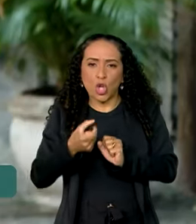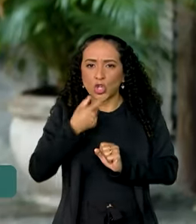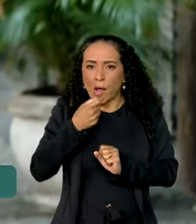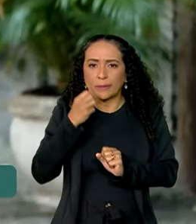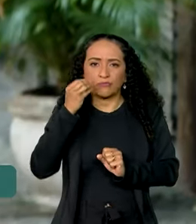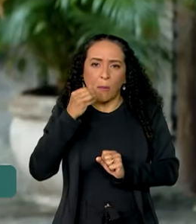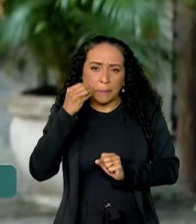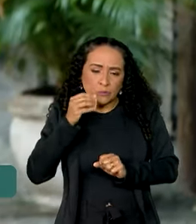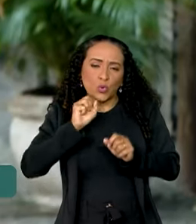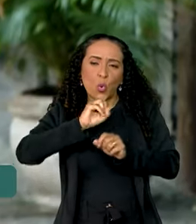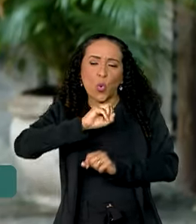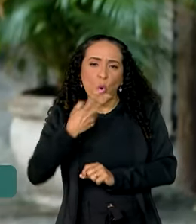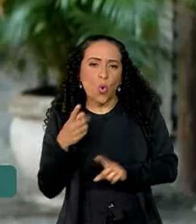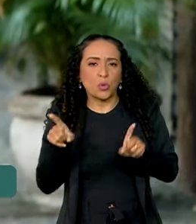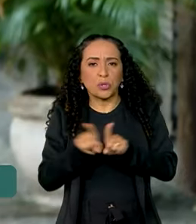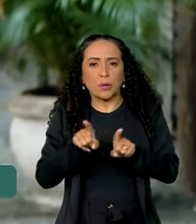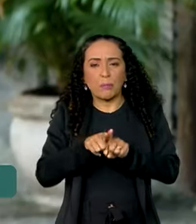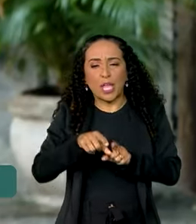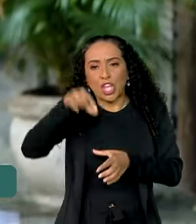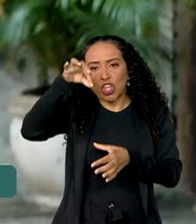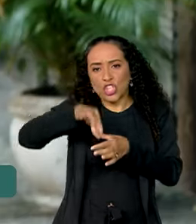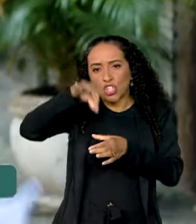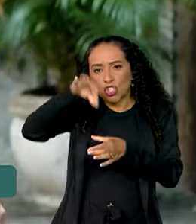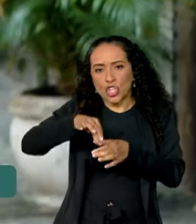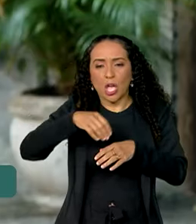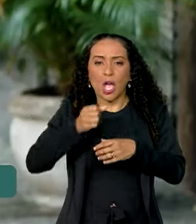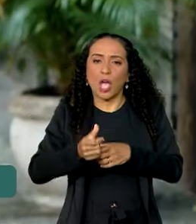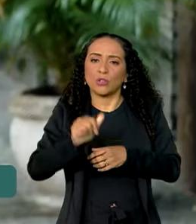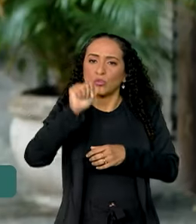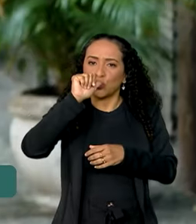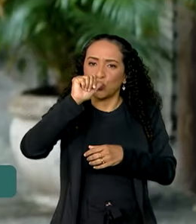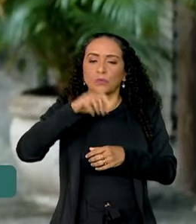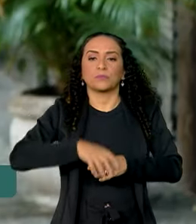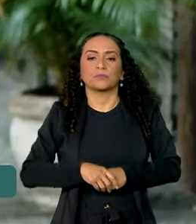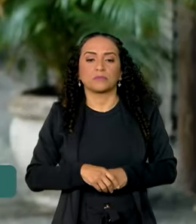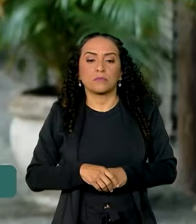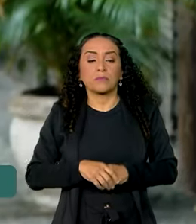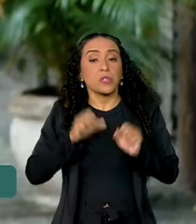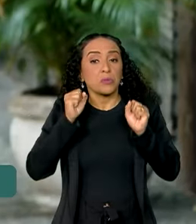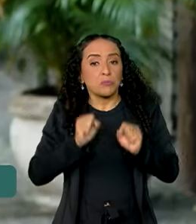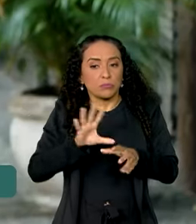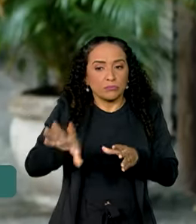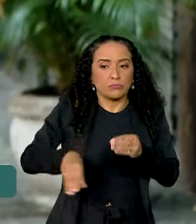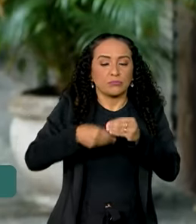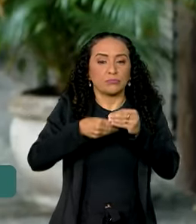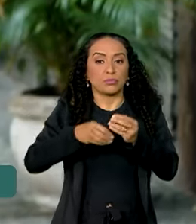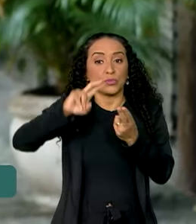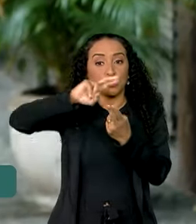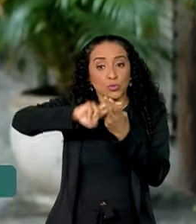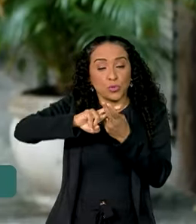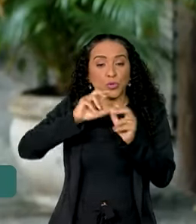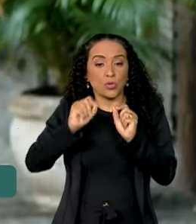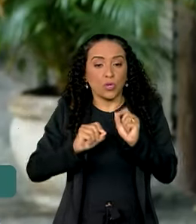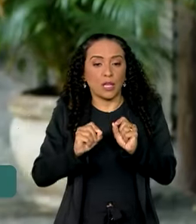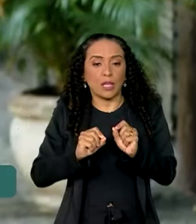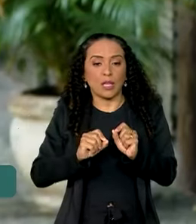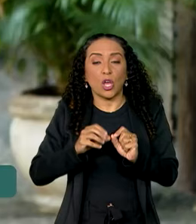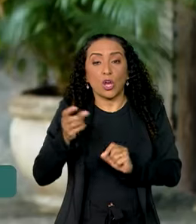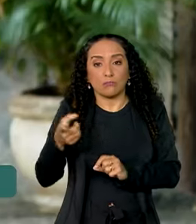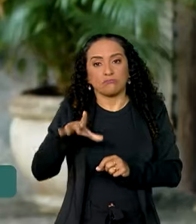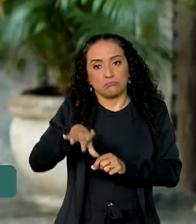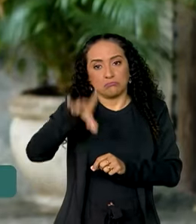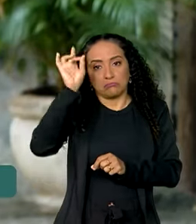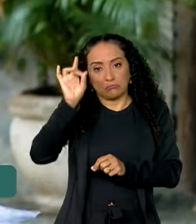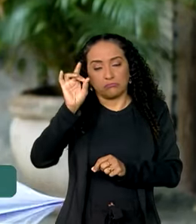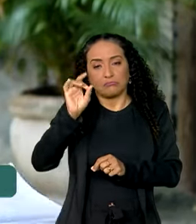mastigável ou até mesmo xarope esse medicamento Acaba de ser incluído na rede SUS como mais uma opção